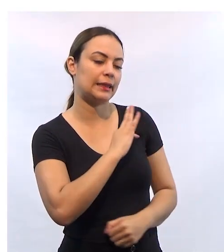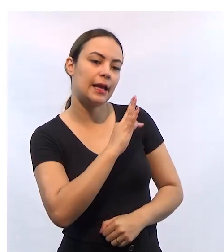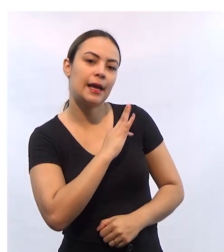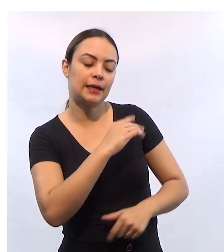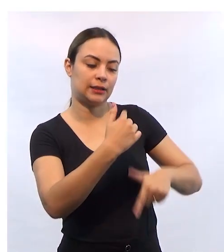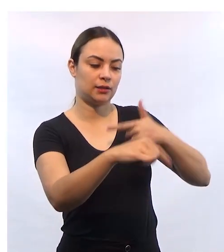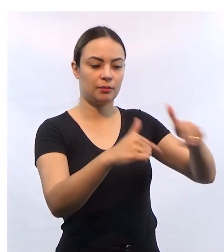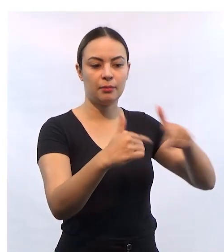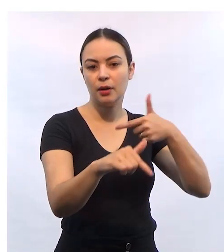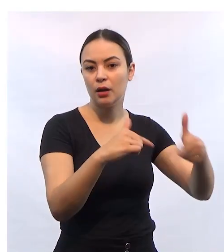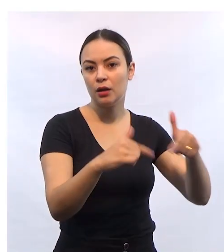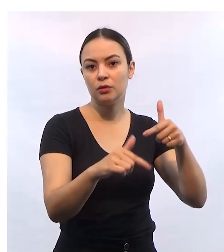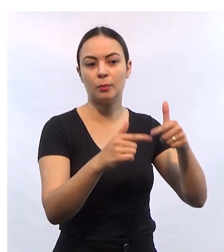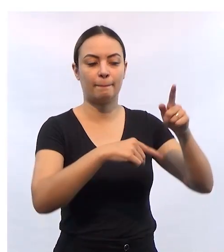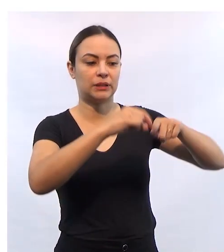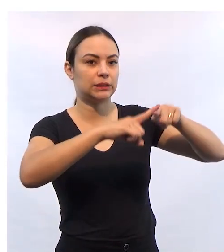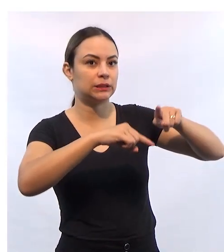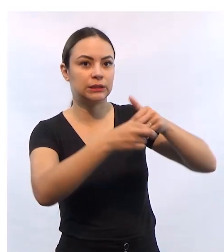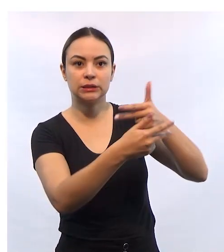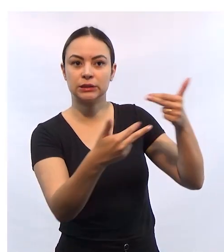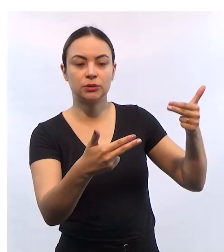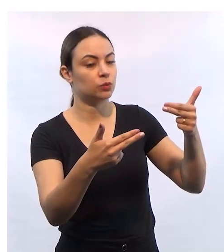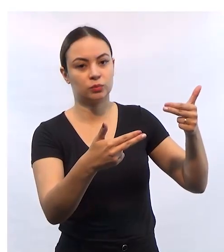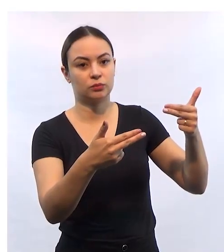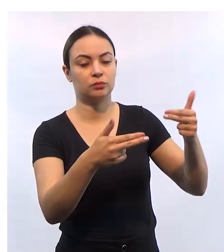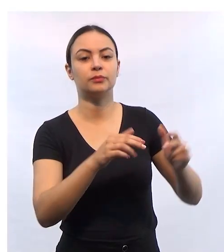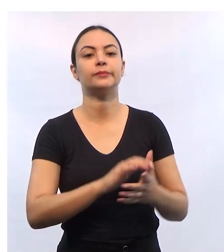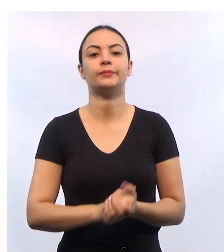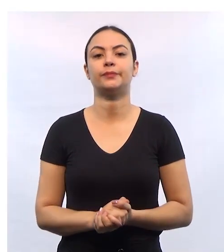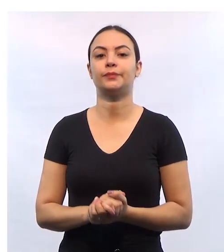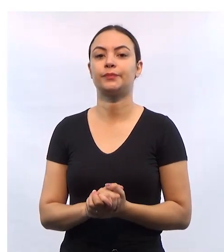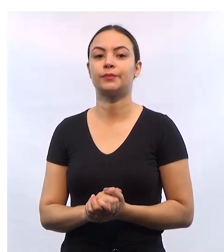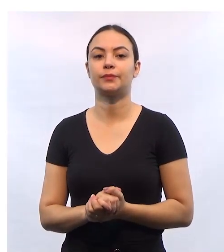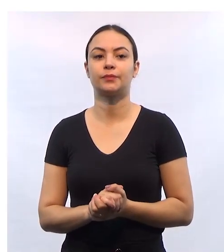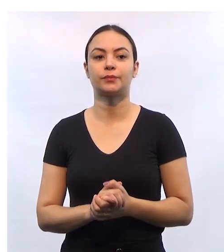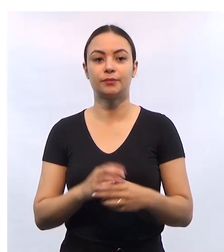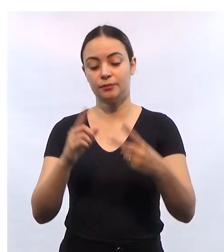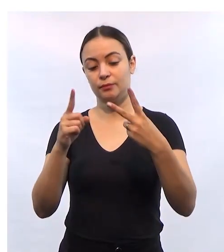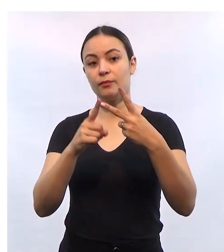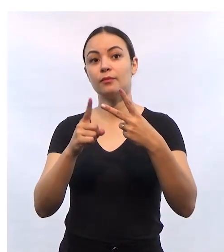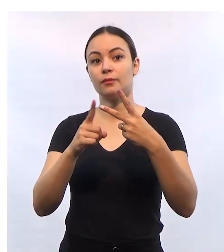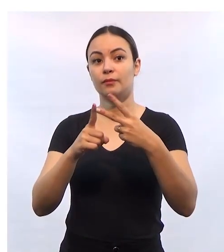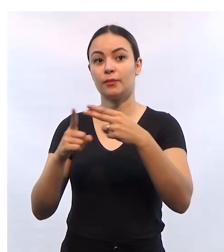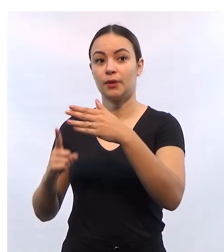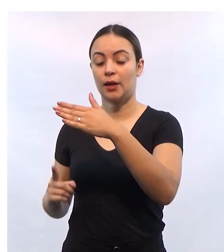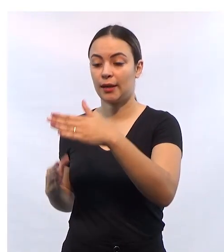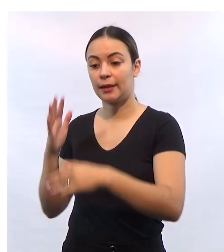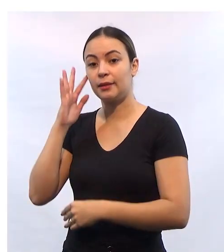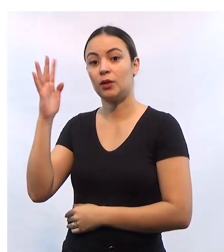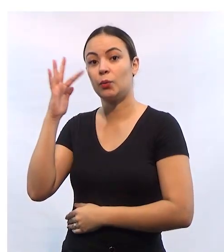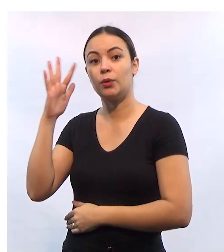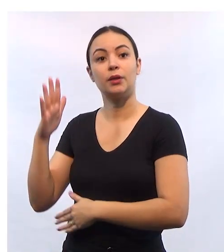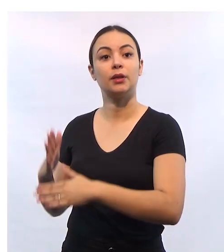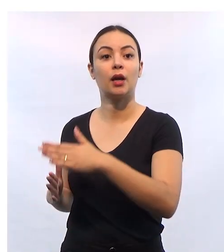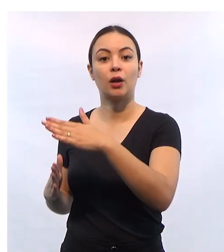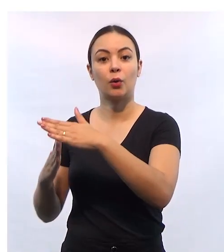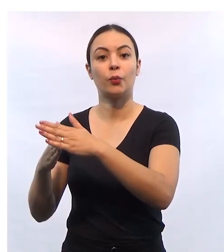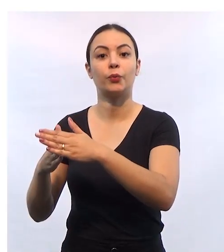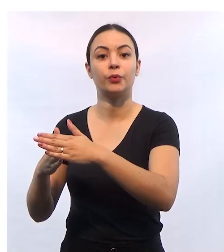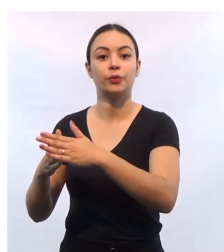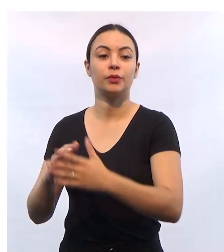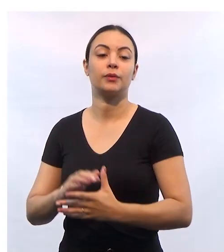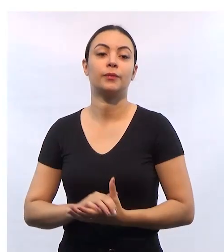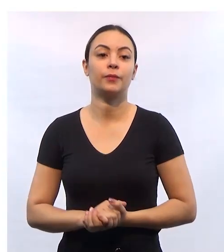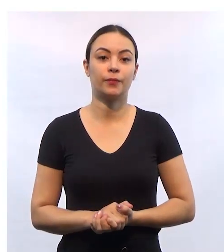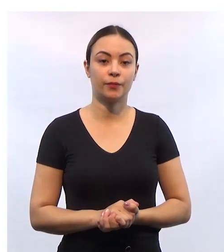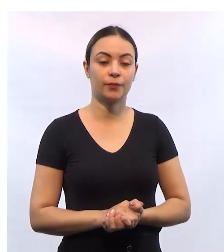si, tá? A teoria contingencial, ela já vai tratar o seguinte, ó, ela preconiza a ideia de que há uma